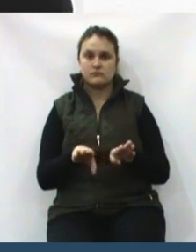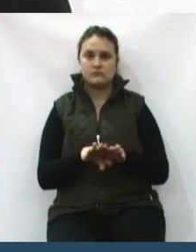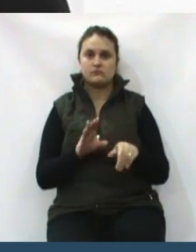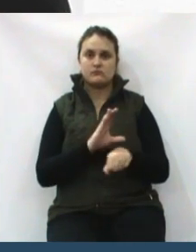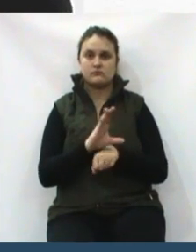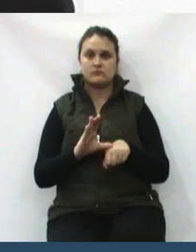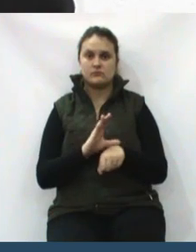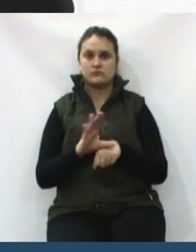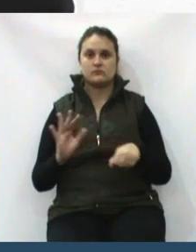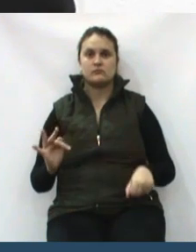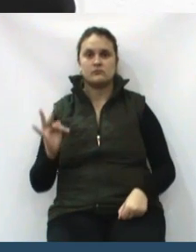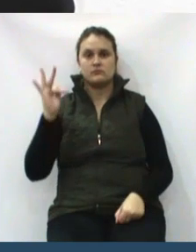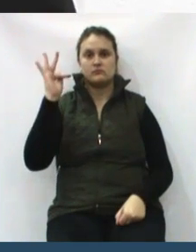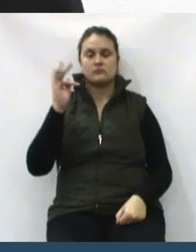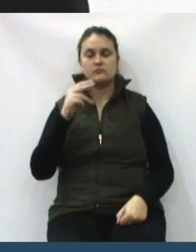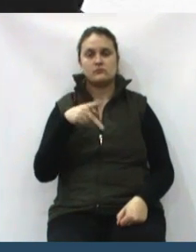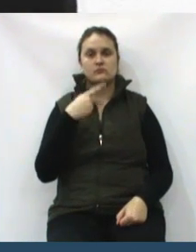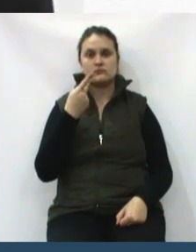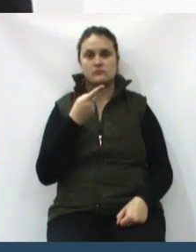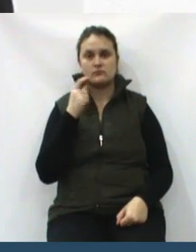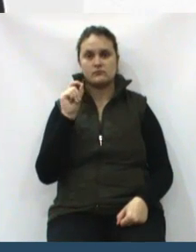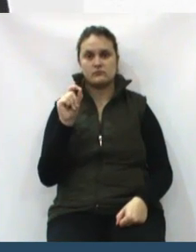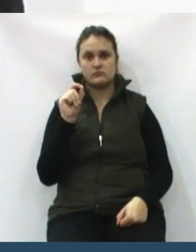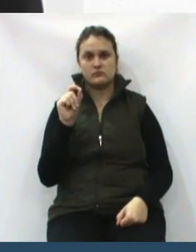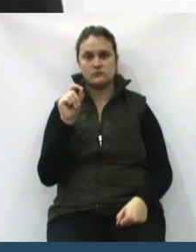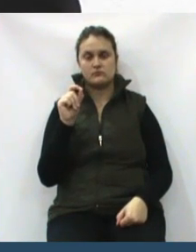Constituição Federal, que diz